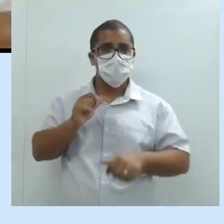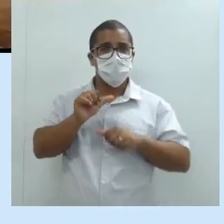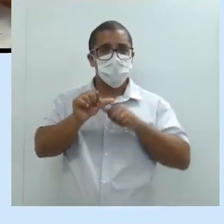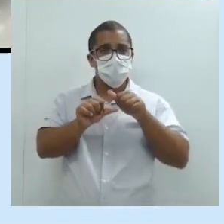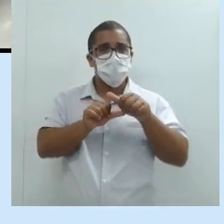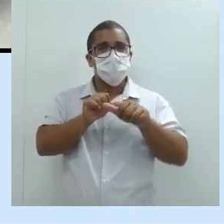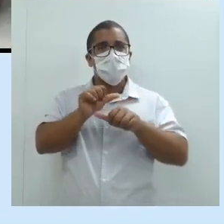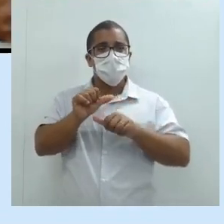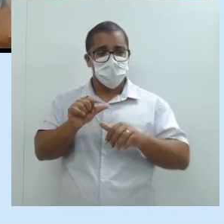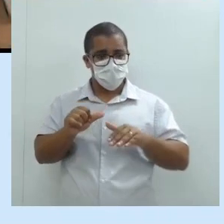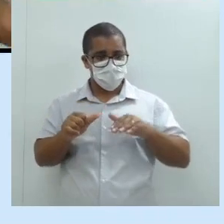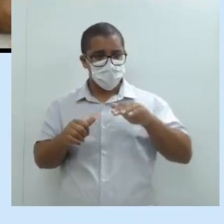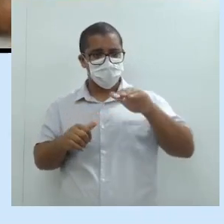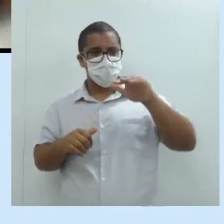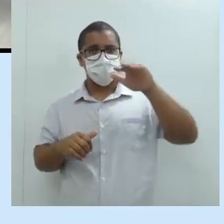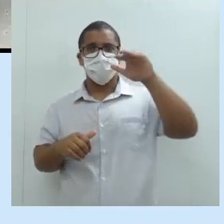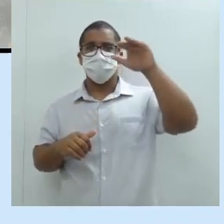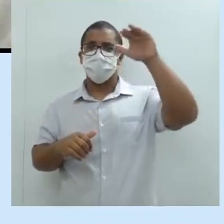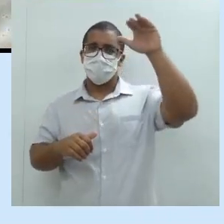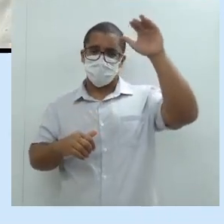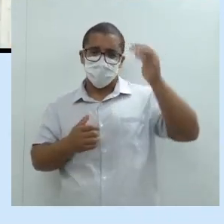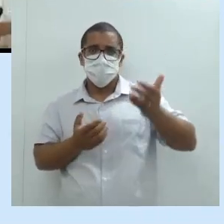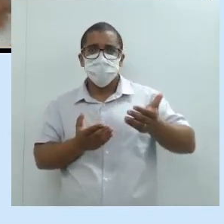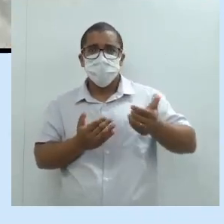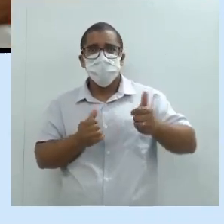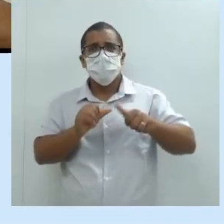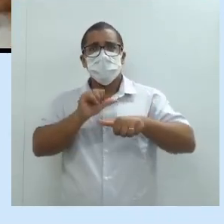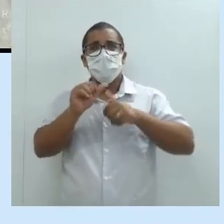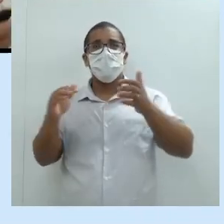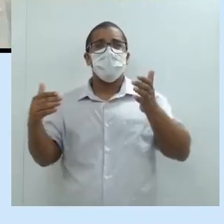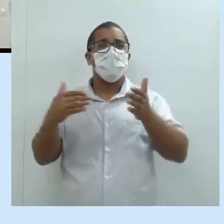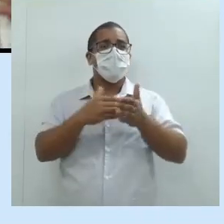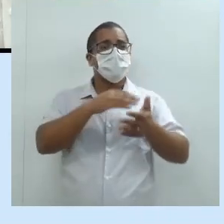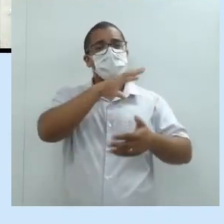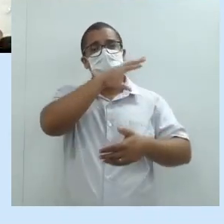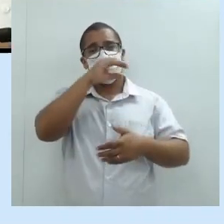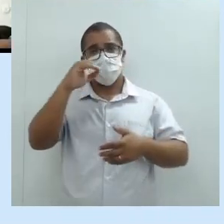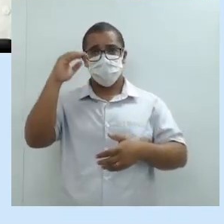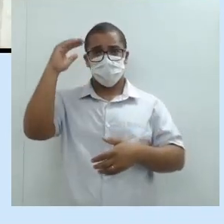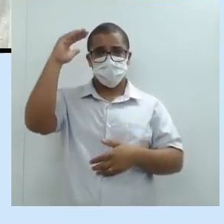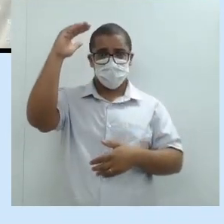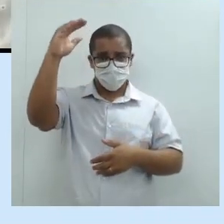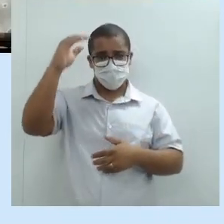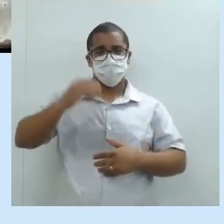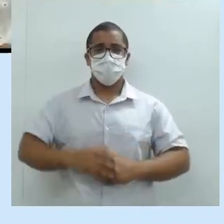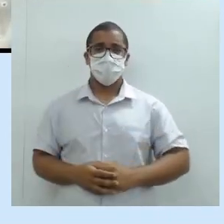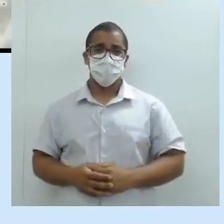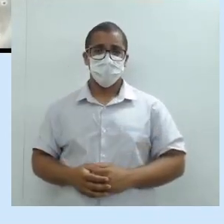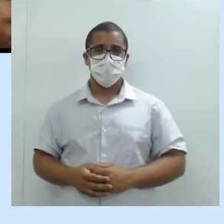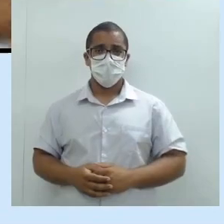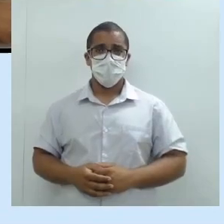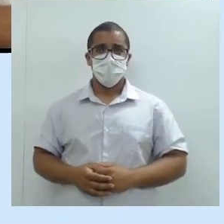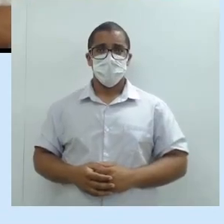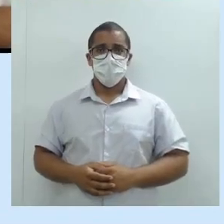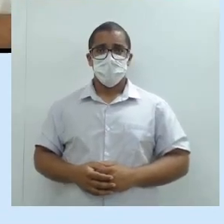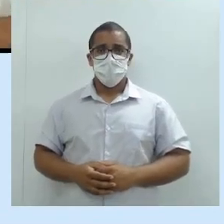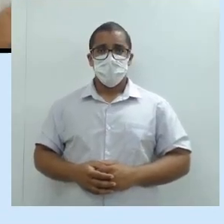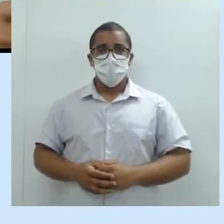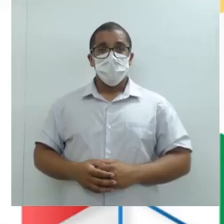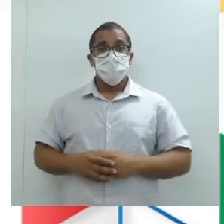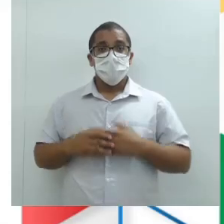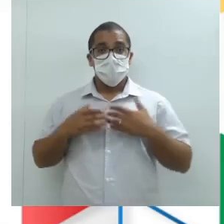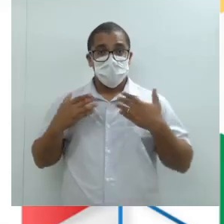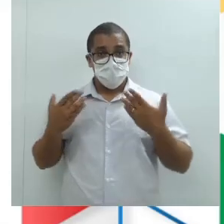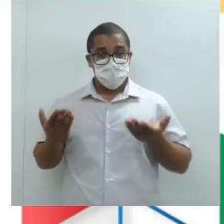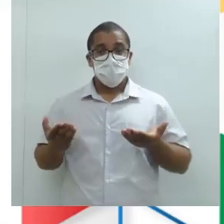crescendo e vai se tornando tanto adolescente, até chegar à sua maturidade, até se tornar um homem de verdade. Então,